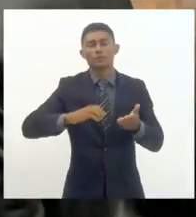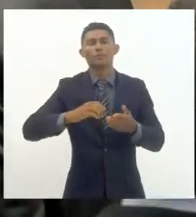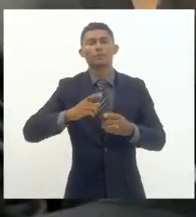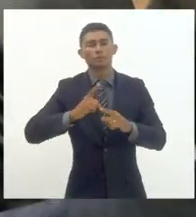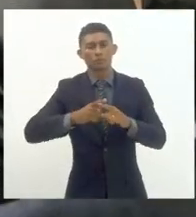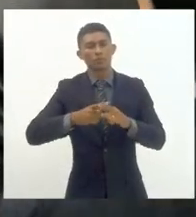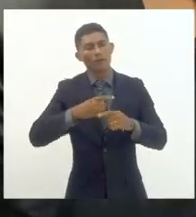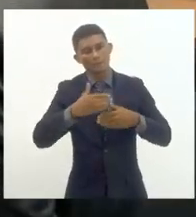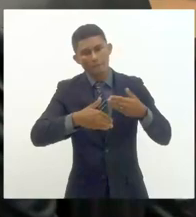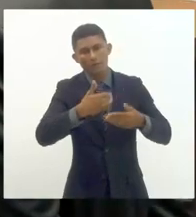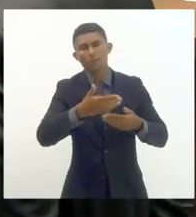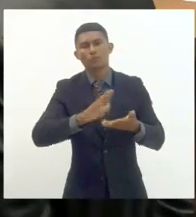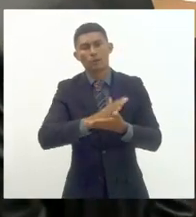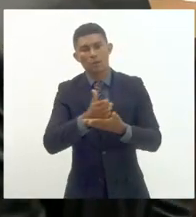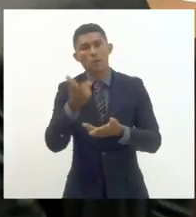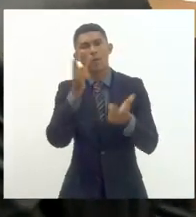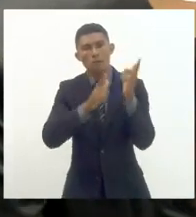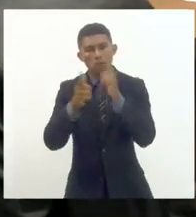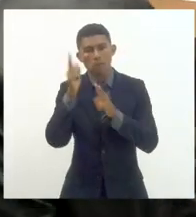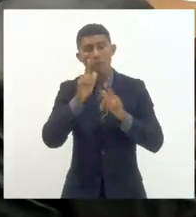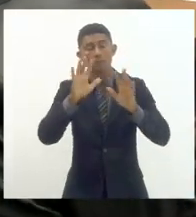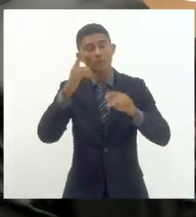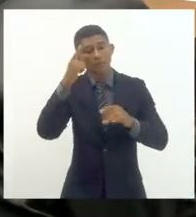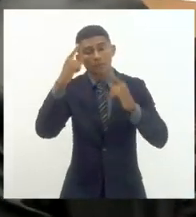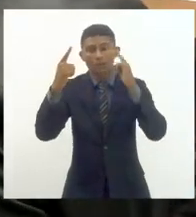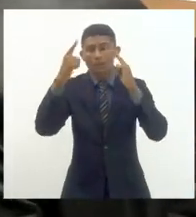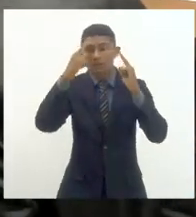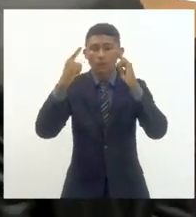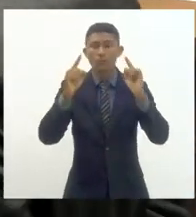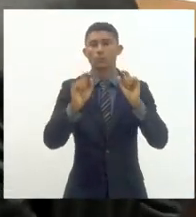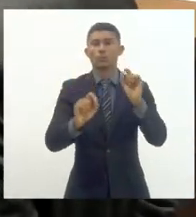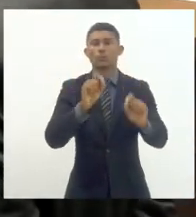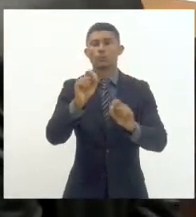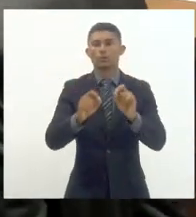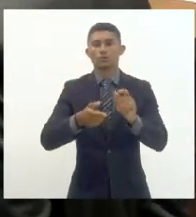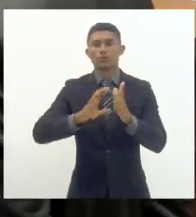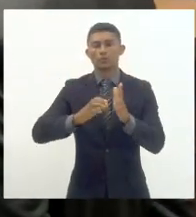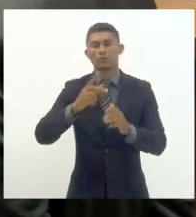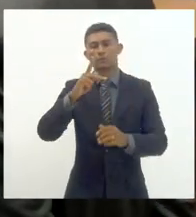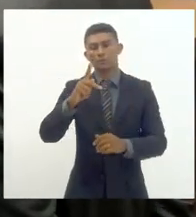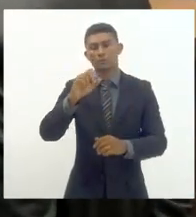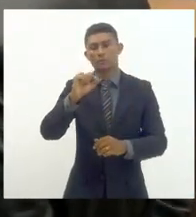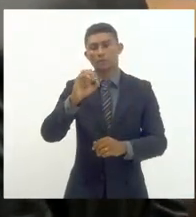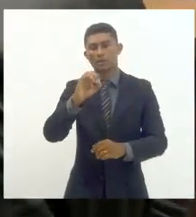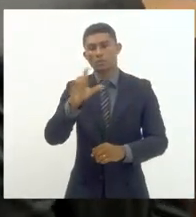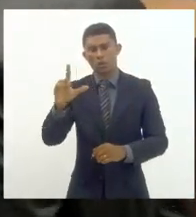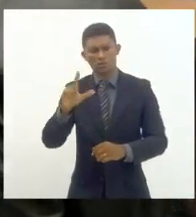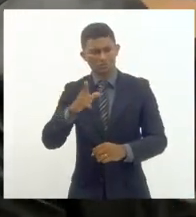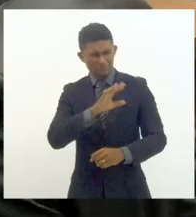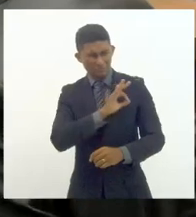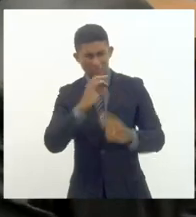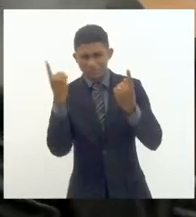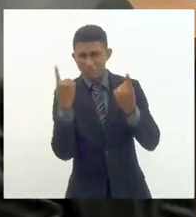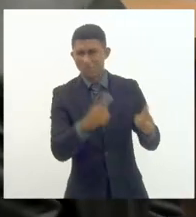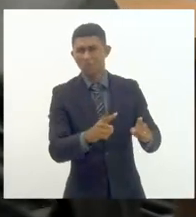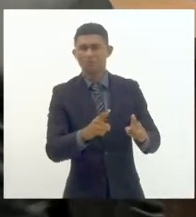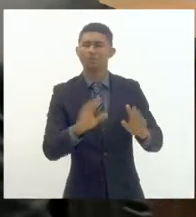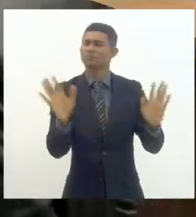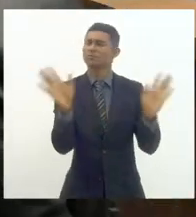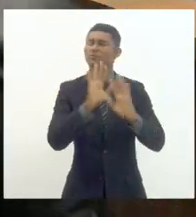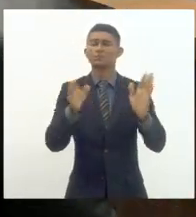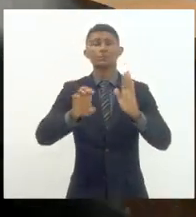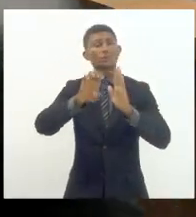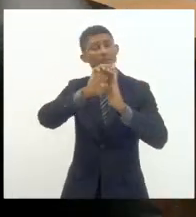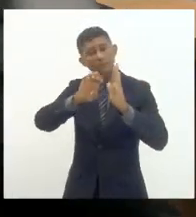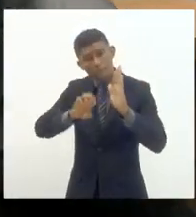algum avanço, mas lembrar que o PSOL não é contra a polícia, e a nossa emenda,